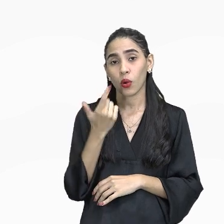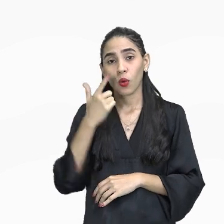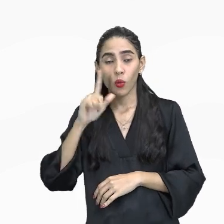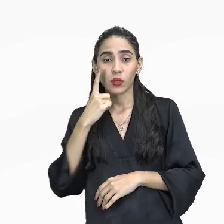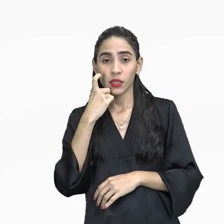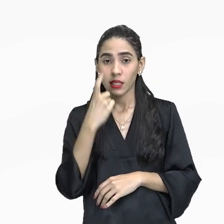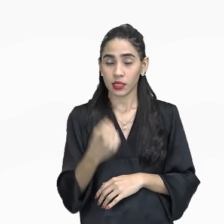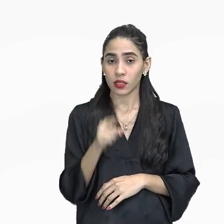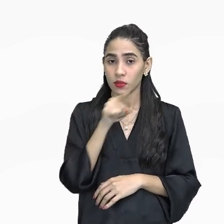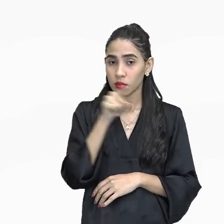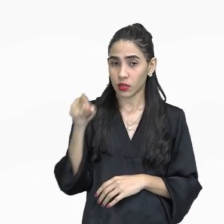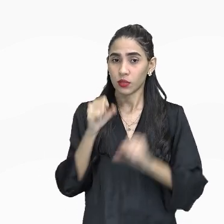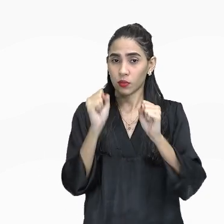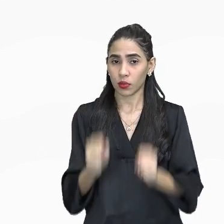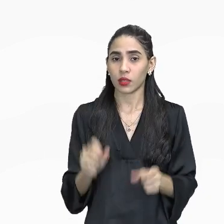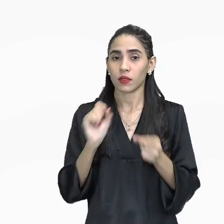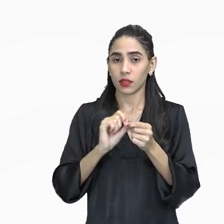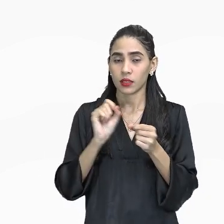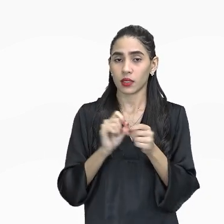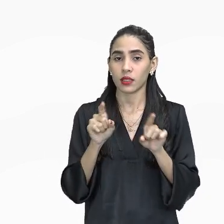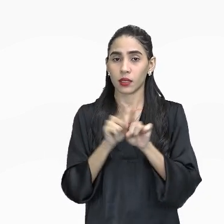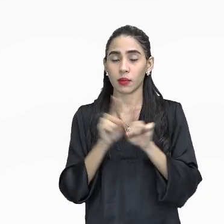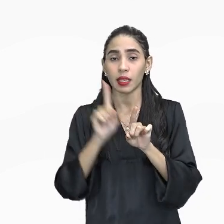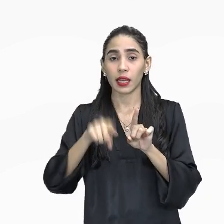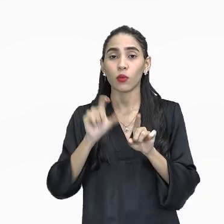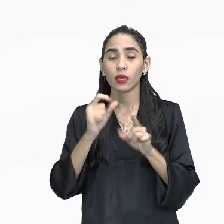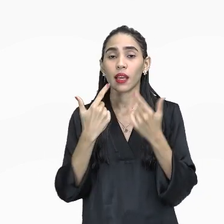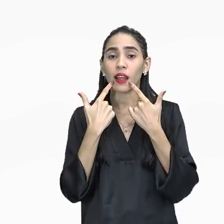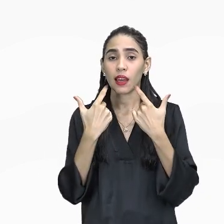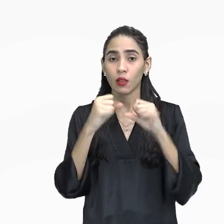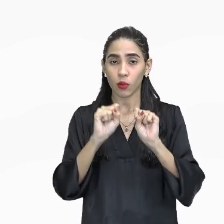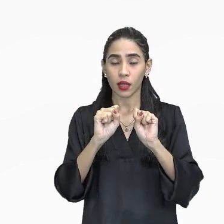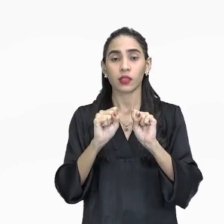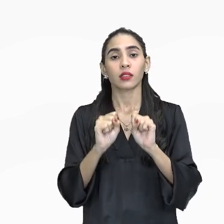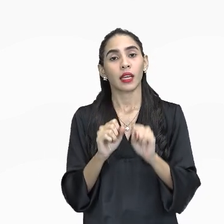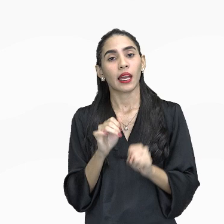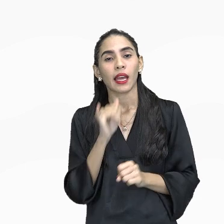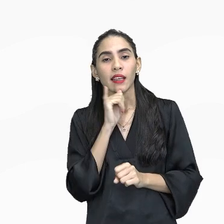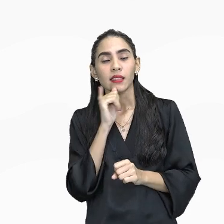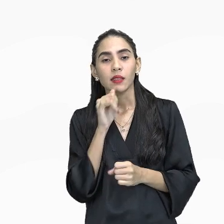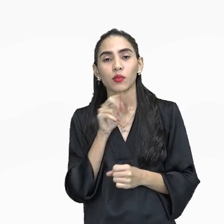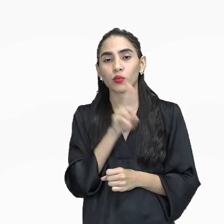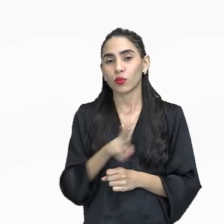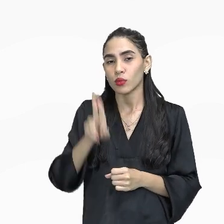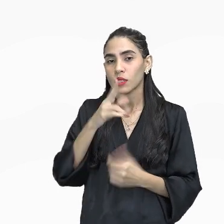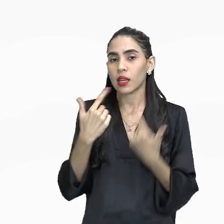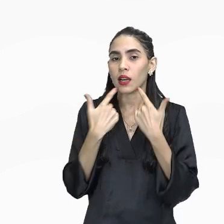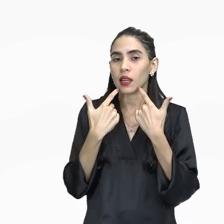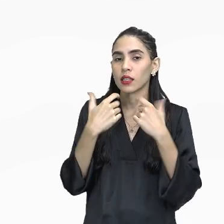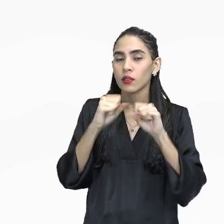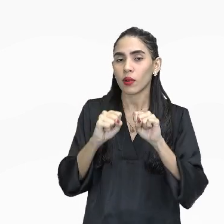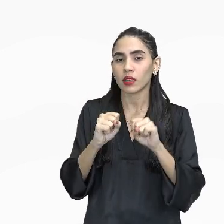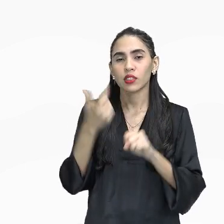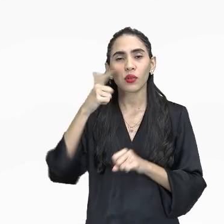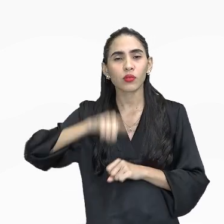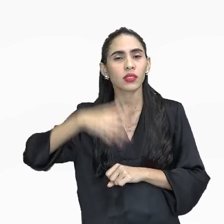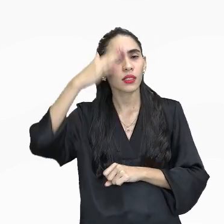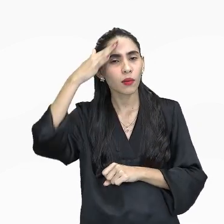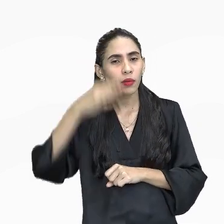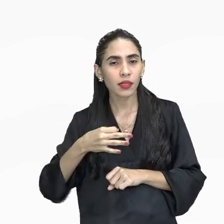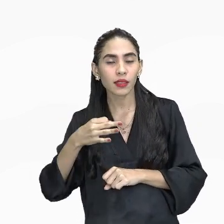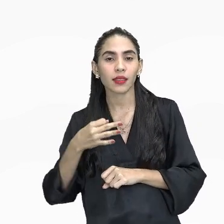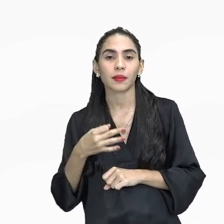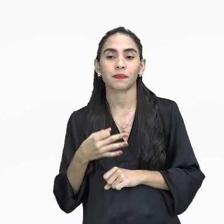interessante que vocês podem fazer também é a questão da linguagem. Utilizar a linguagem que seja compreensível